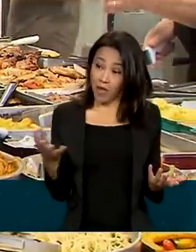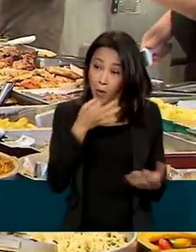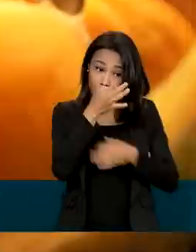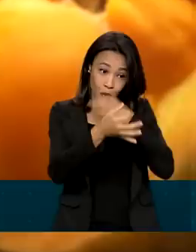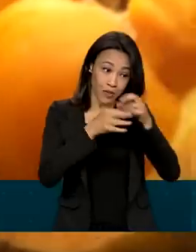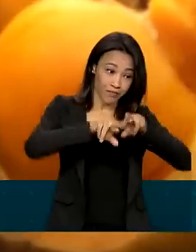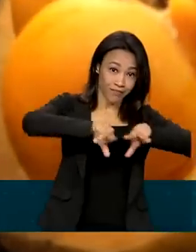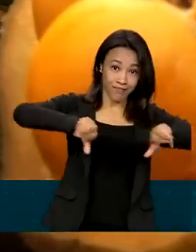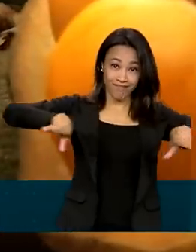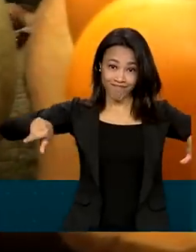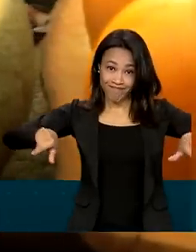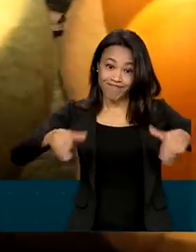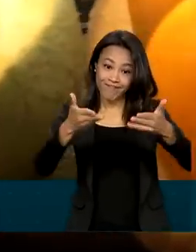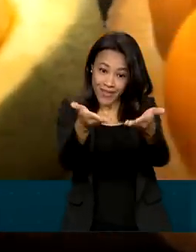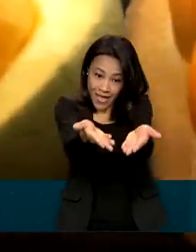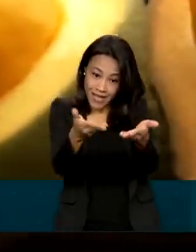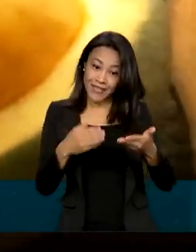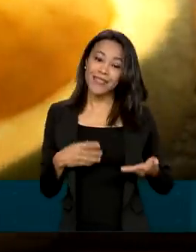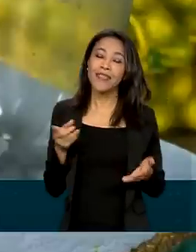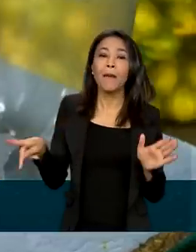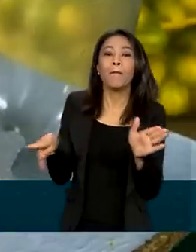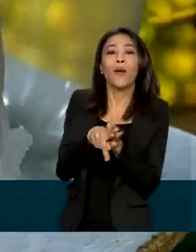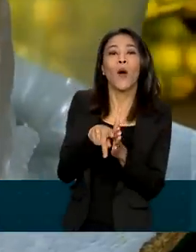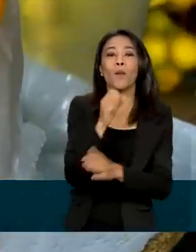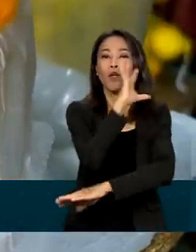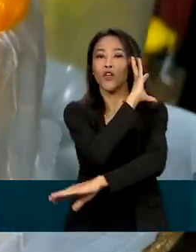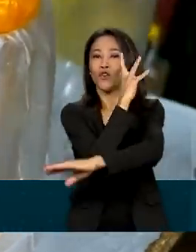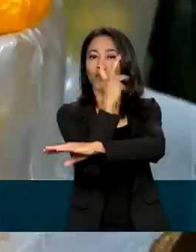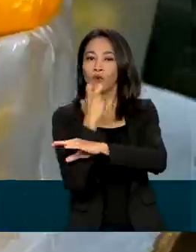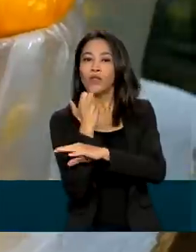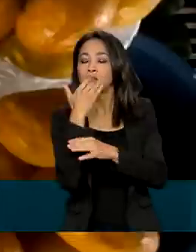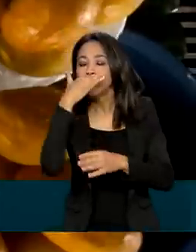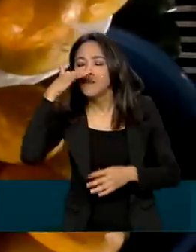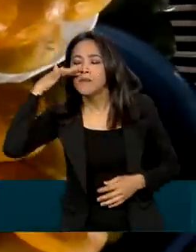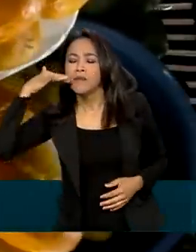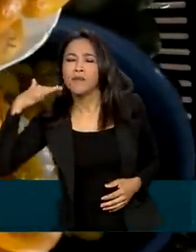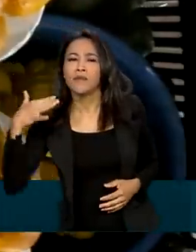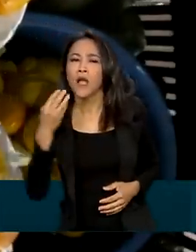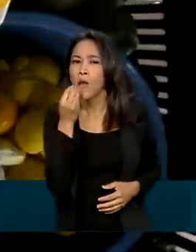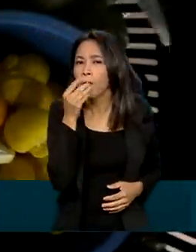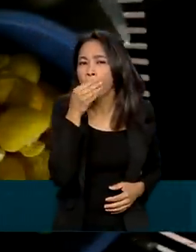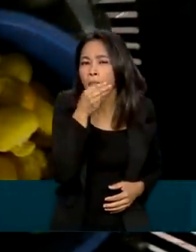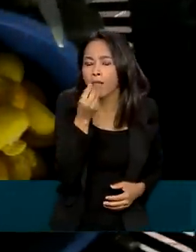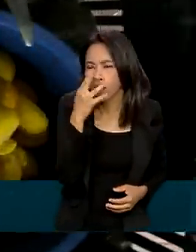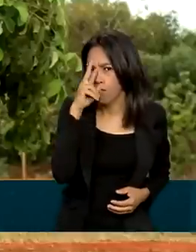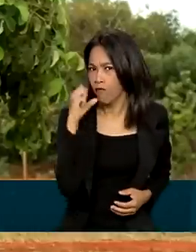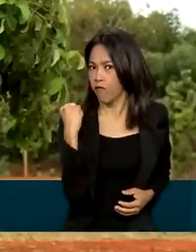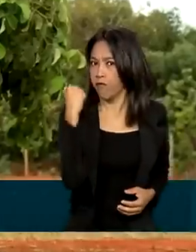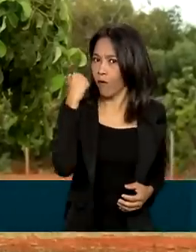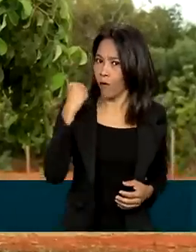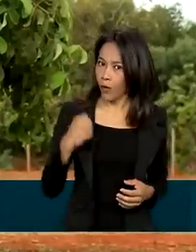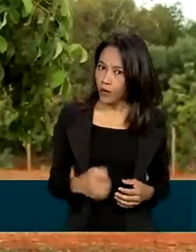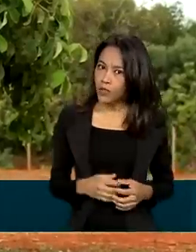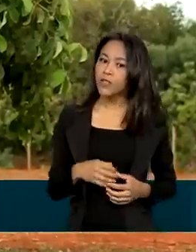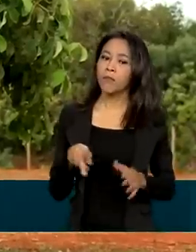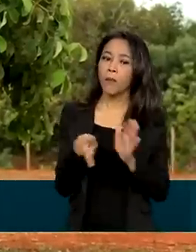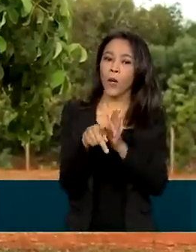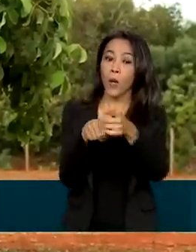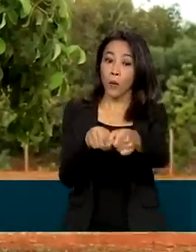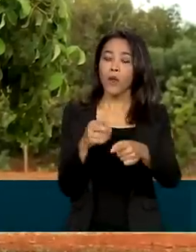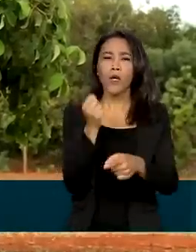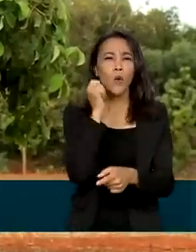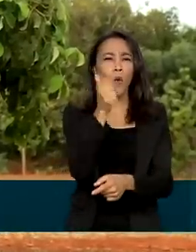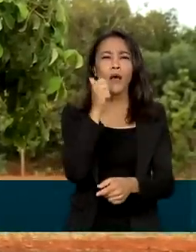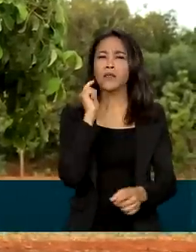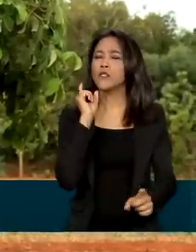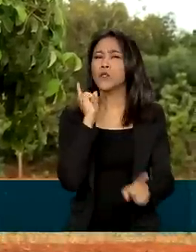opiniões o fruto típico do Cerrado tem cheiro e Sabor fortes e características encontrado em quase